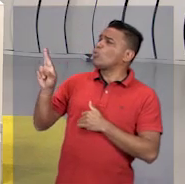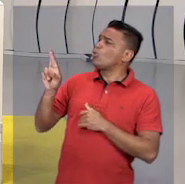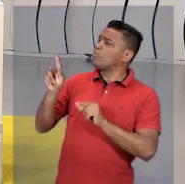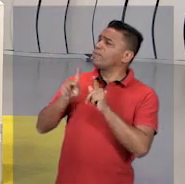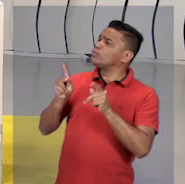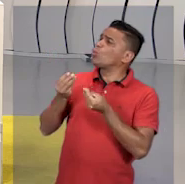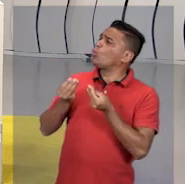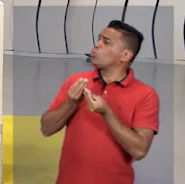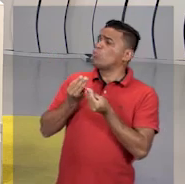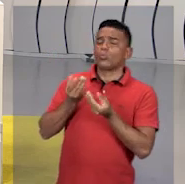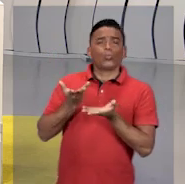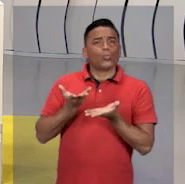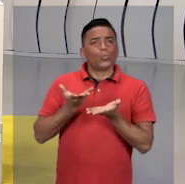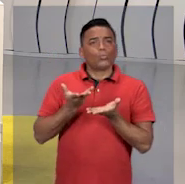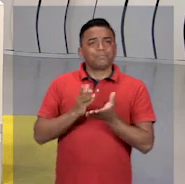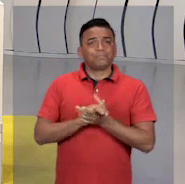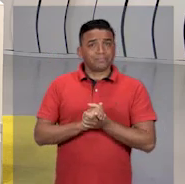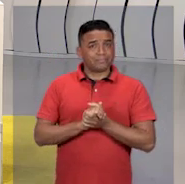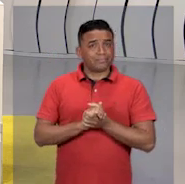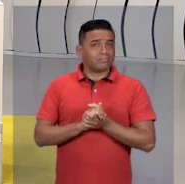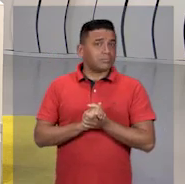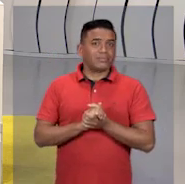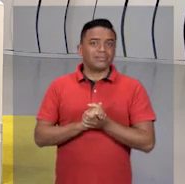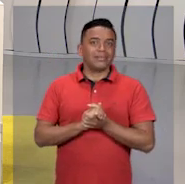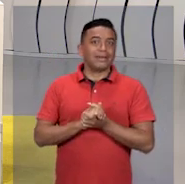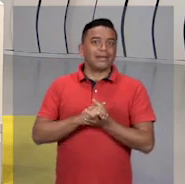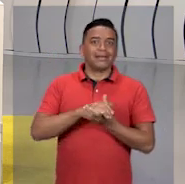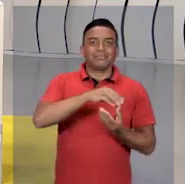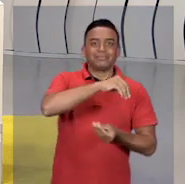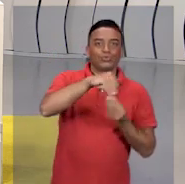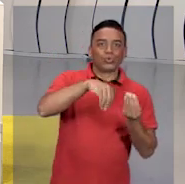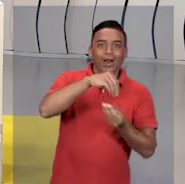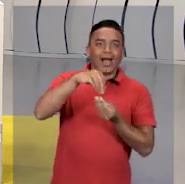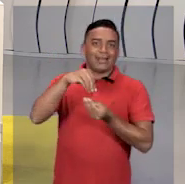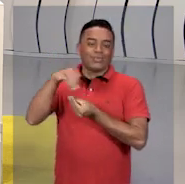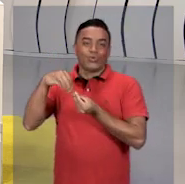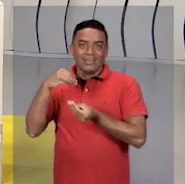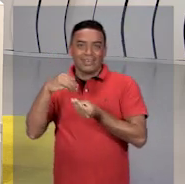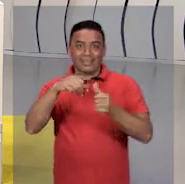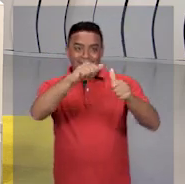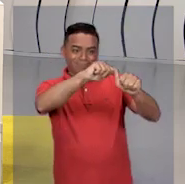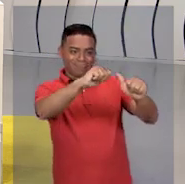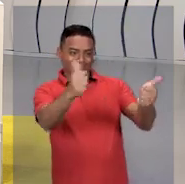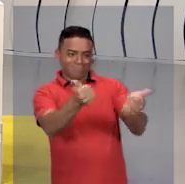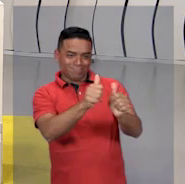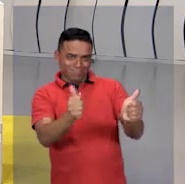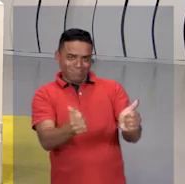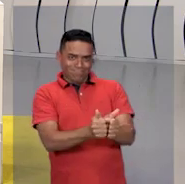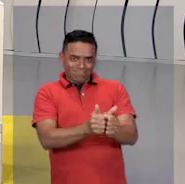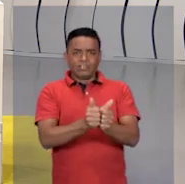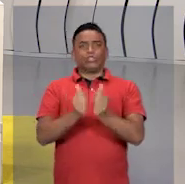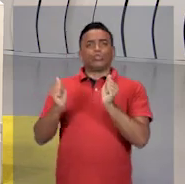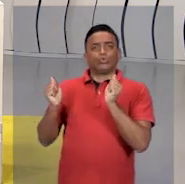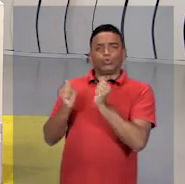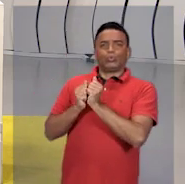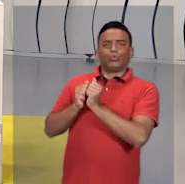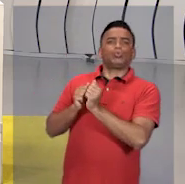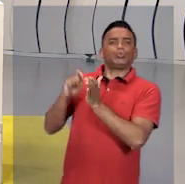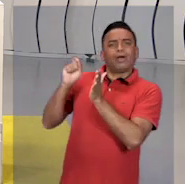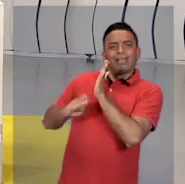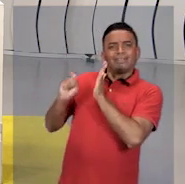funcionar? Funciona como uma mistura dos dois, o verbal e o não verbal. Aí vão haver caixa de diálogos, vão haver